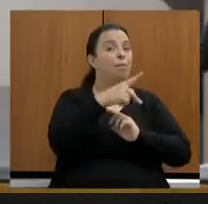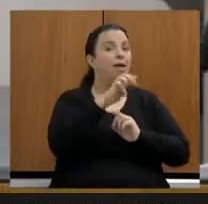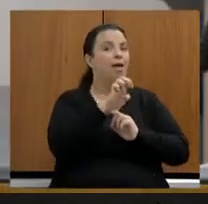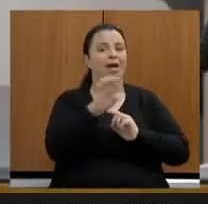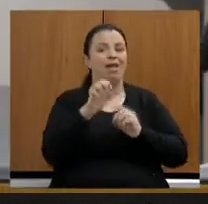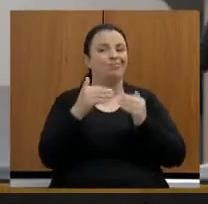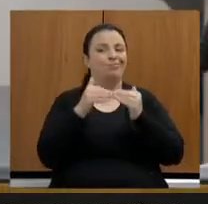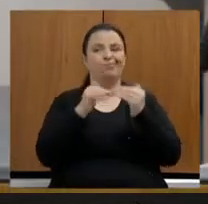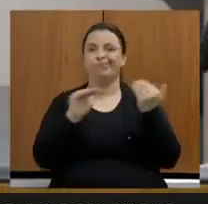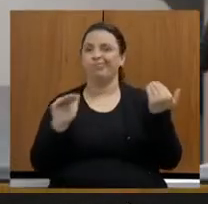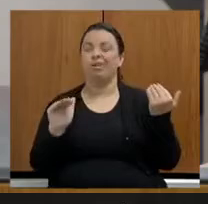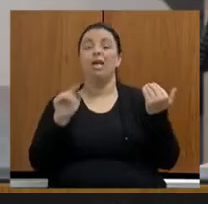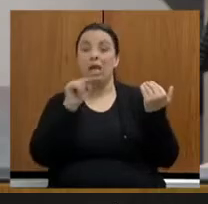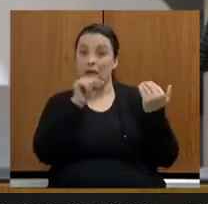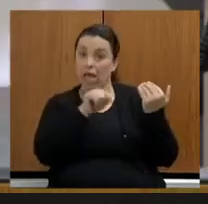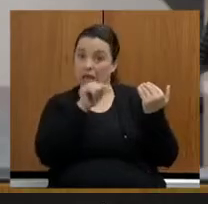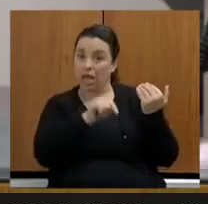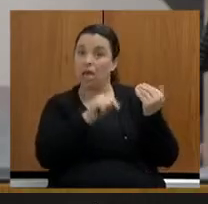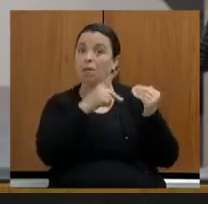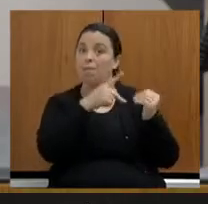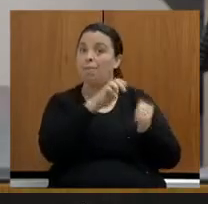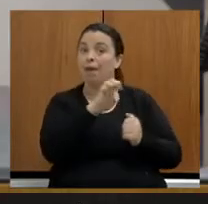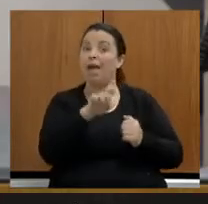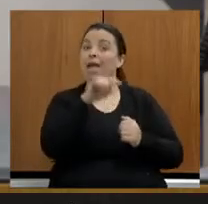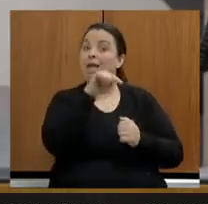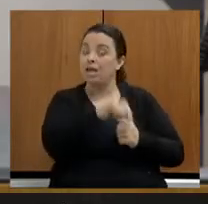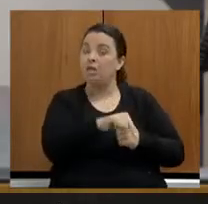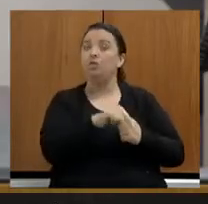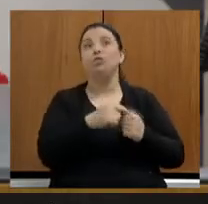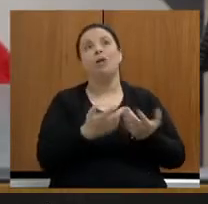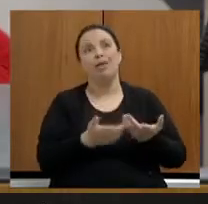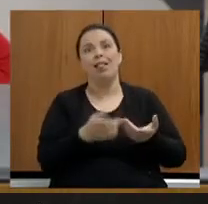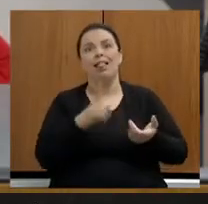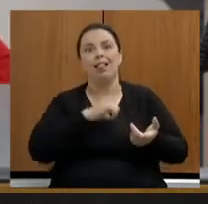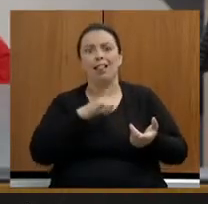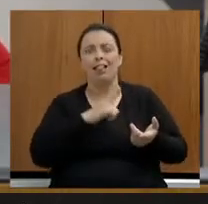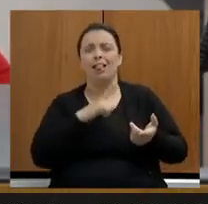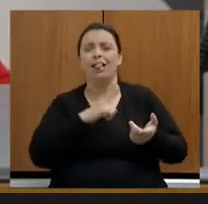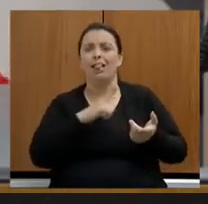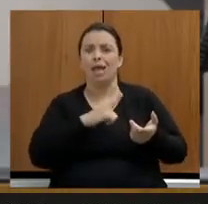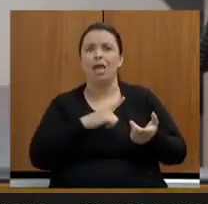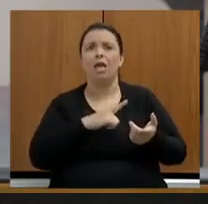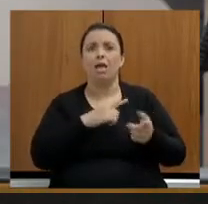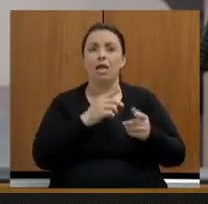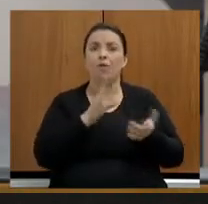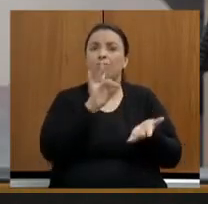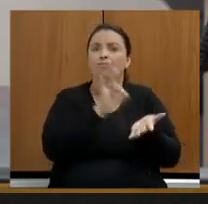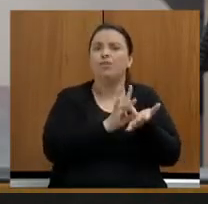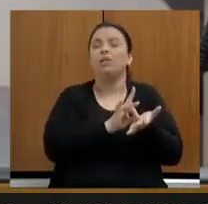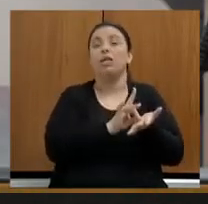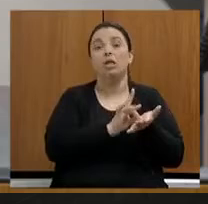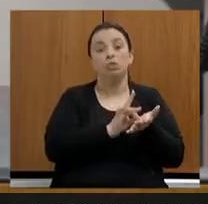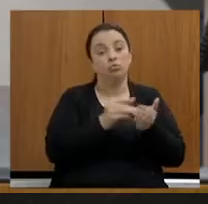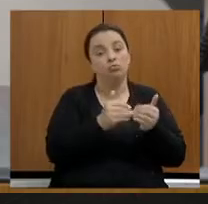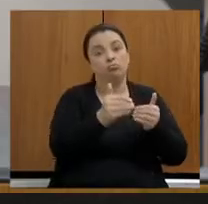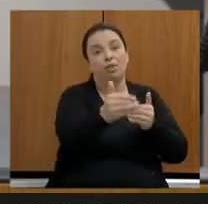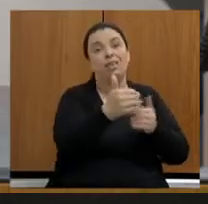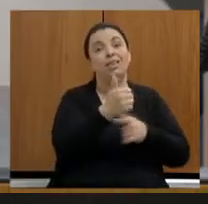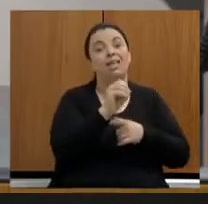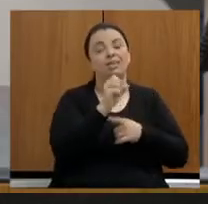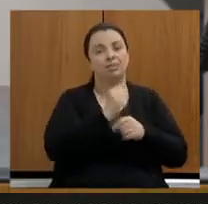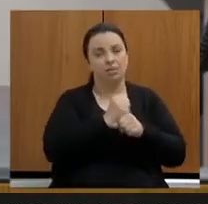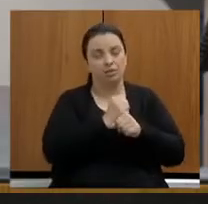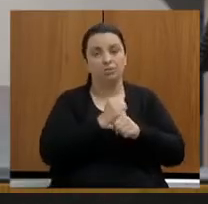para os próximos dez anos aqui no estado de Minas Gerais na sequência especialistas cobram empenho na educação de jovens